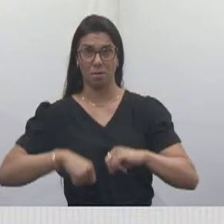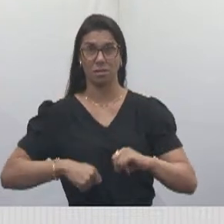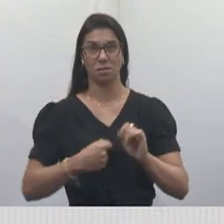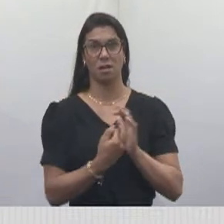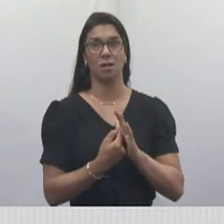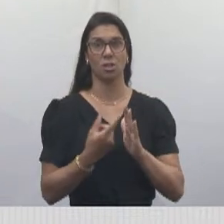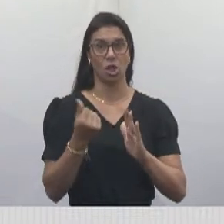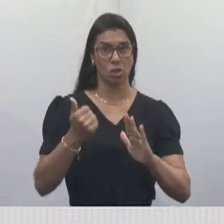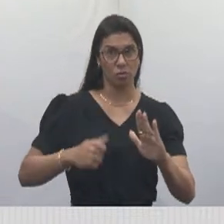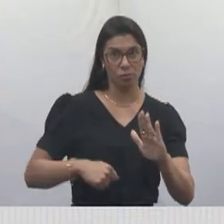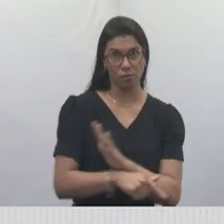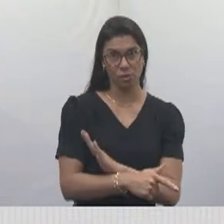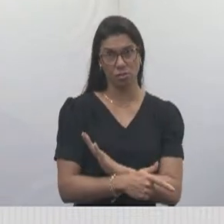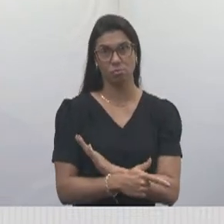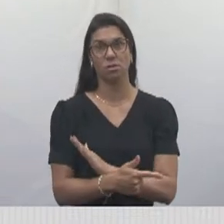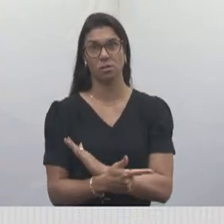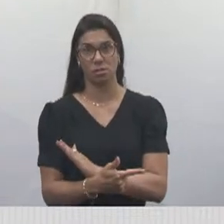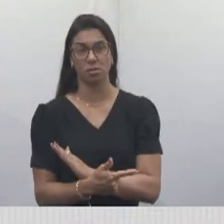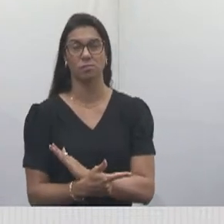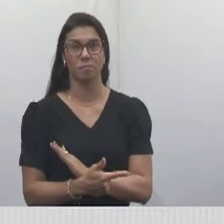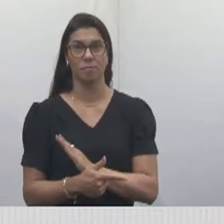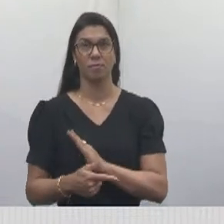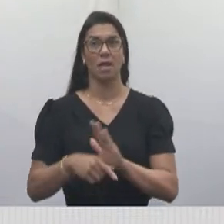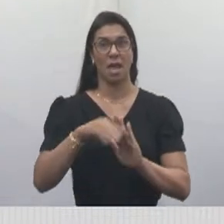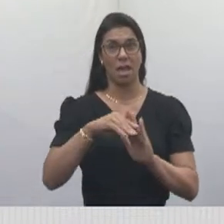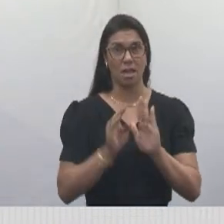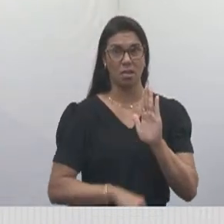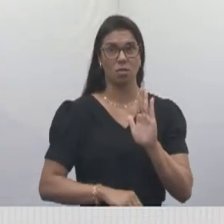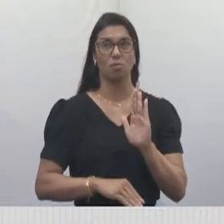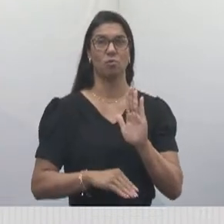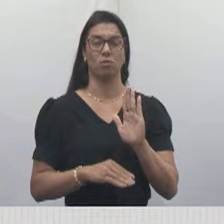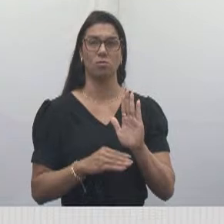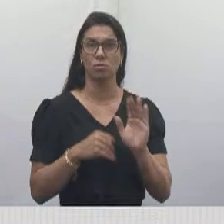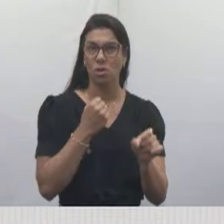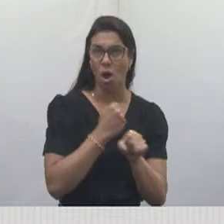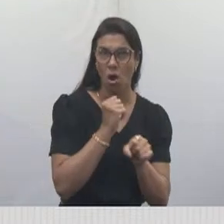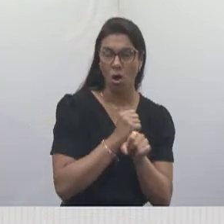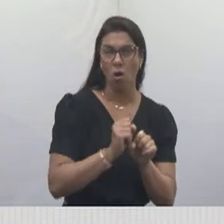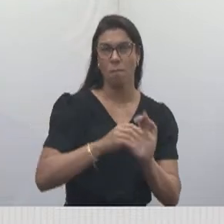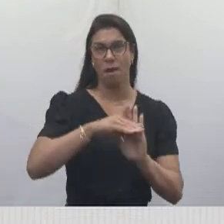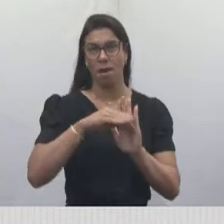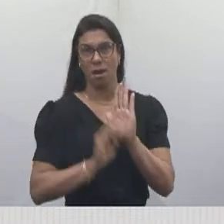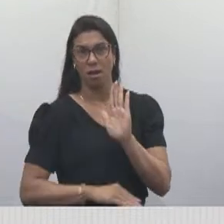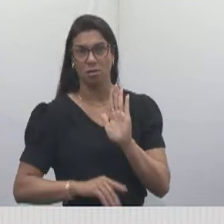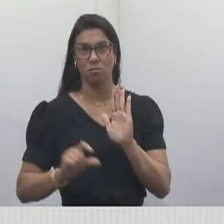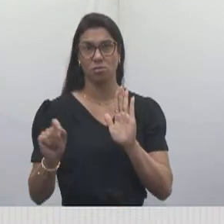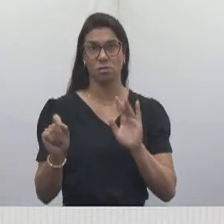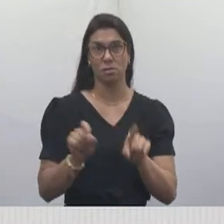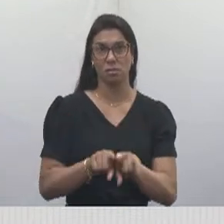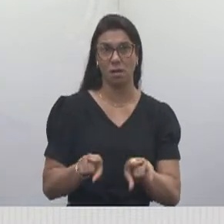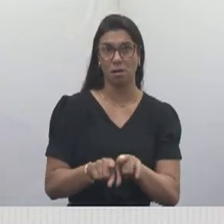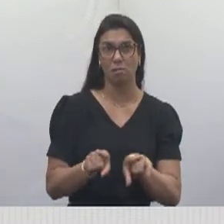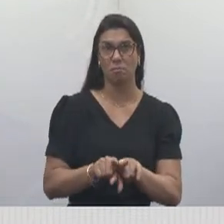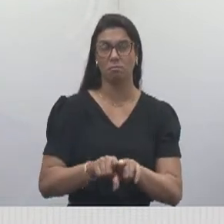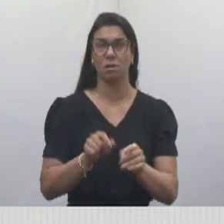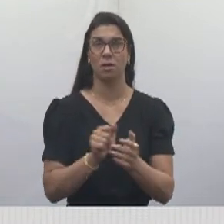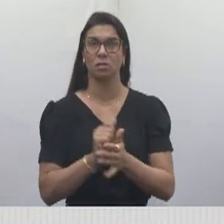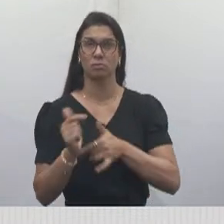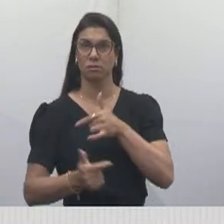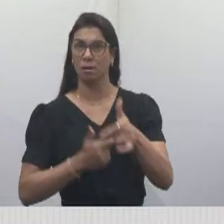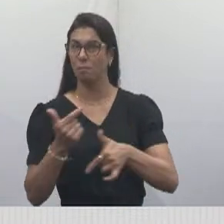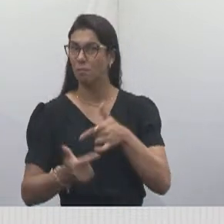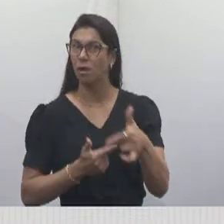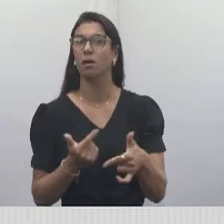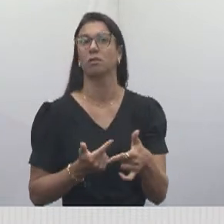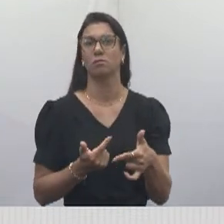investimento. Redução do ritmo das obras, limitação das obras novas e redução dos serviços não